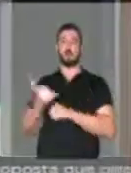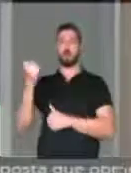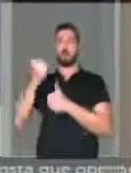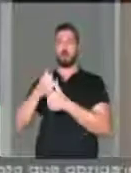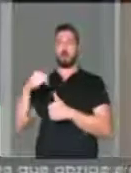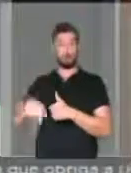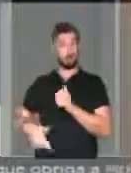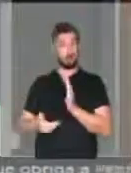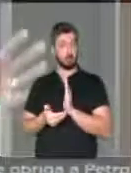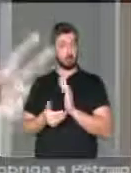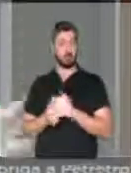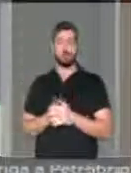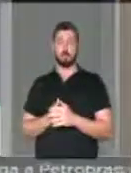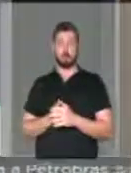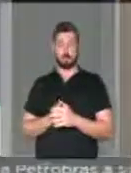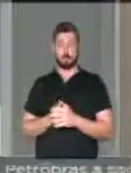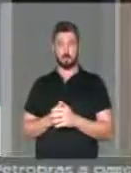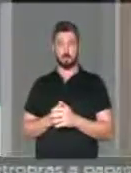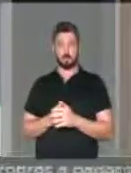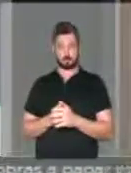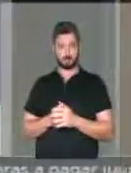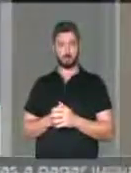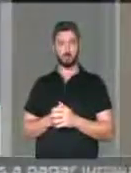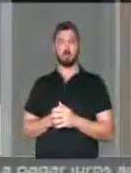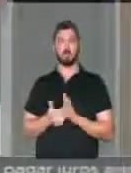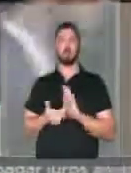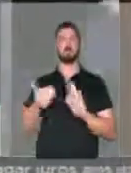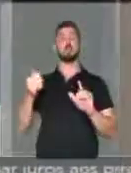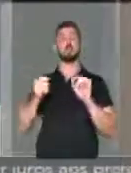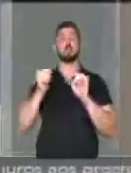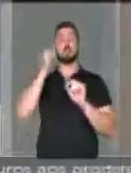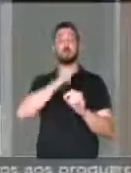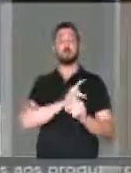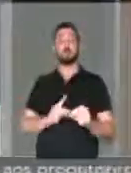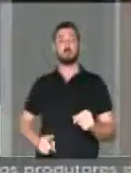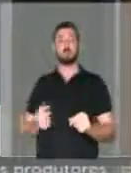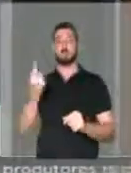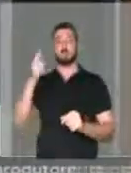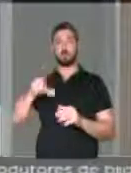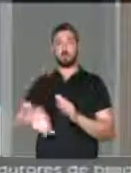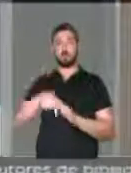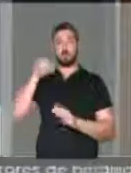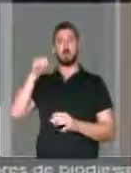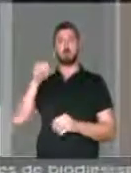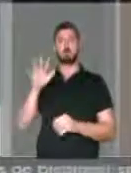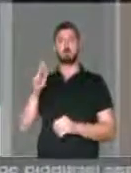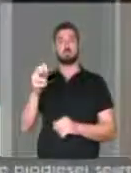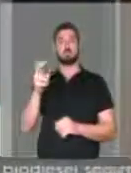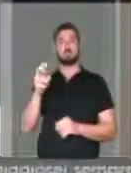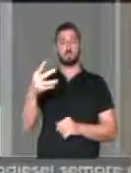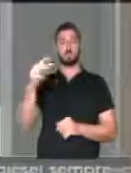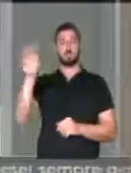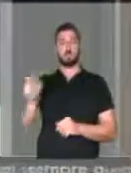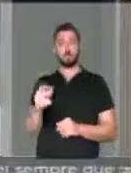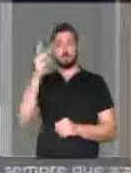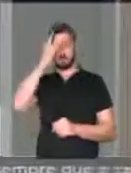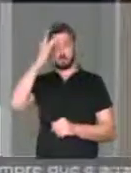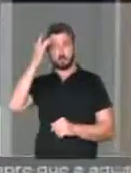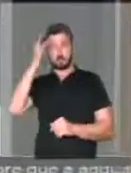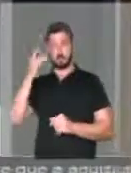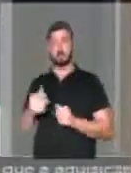casa. Golpe este que tirou uma presidenta eleita com mais de 54 milhões de